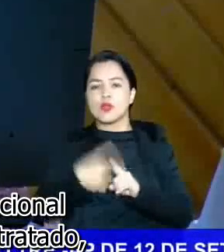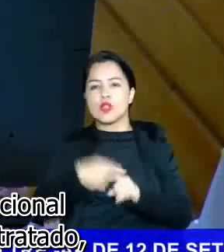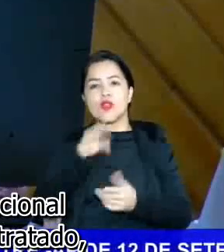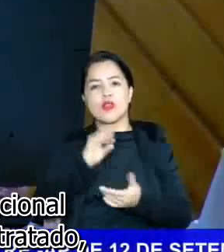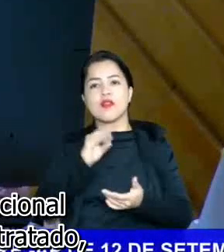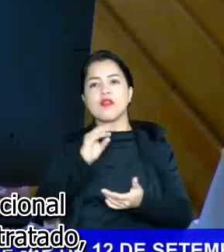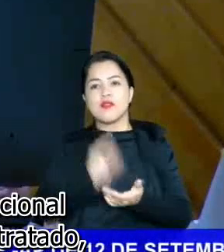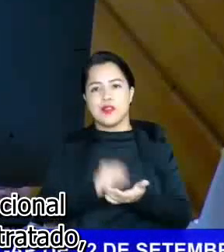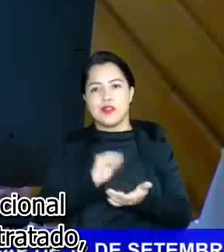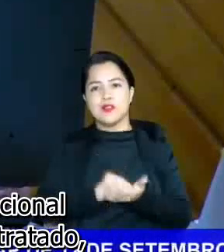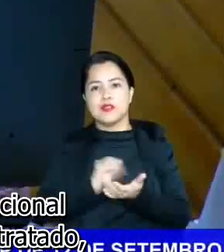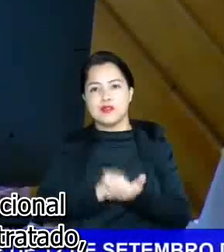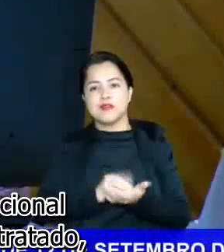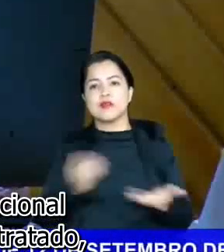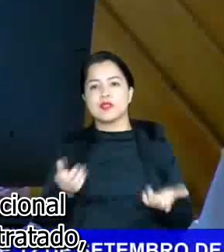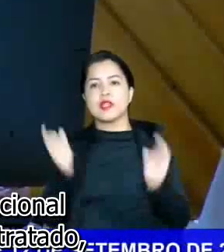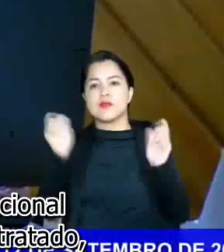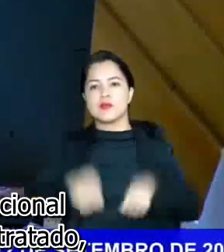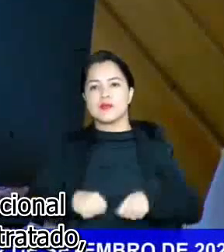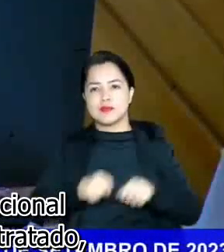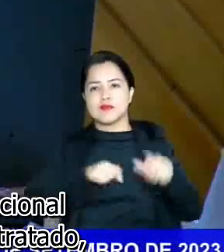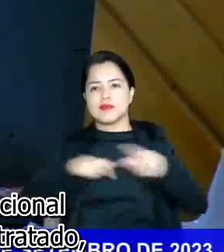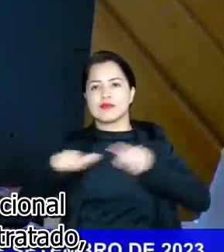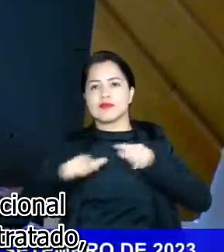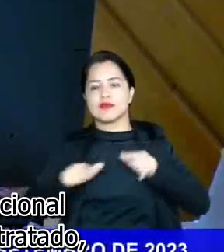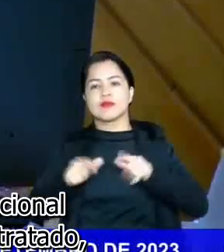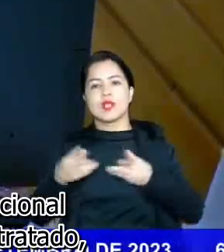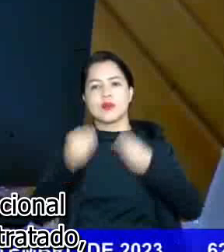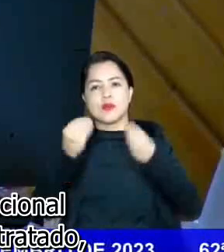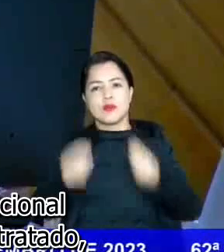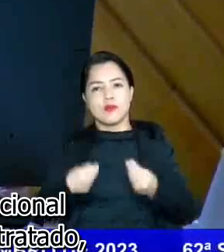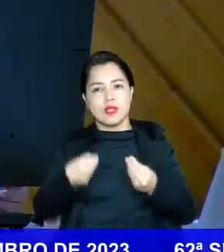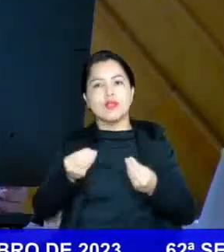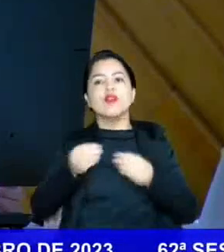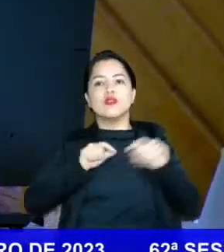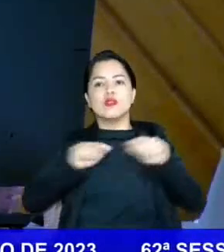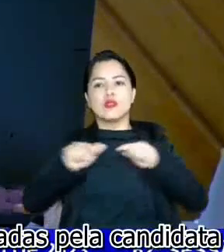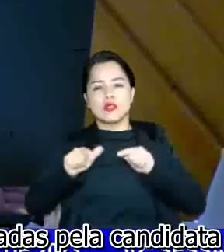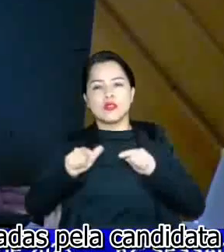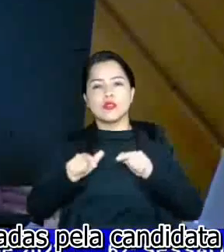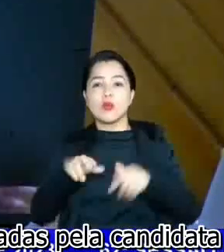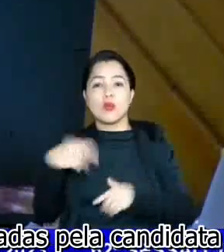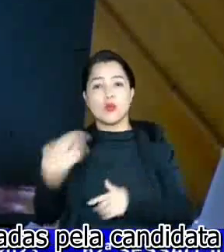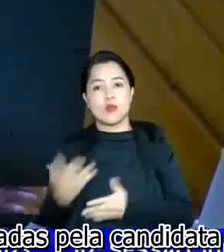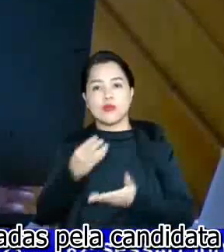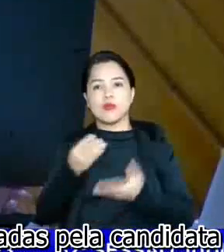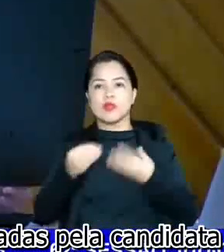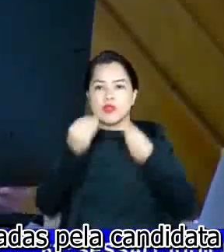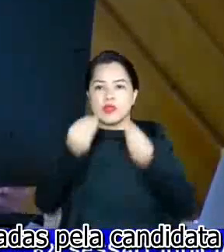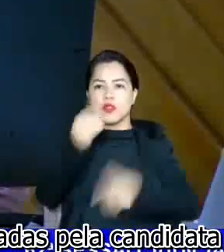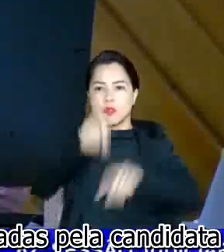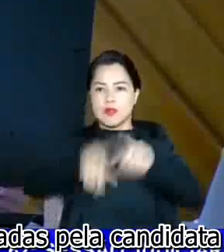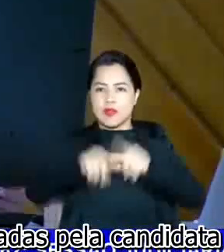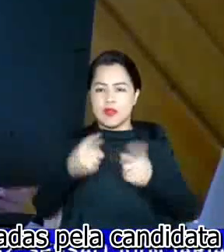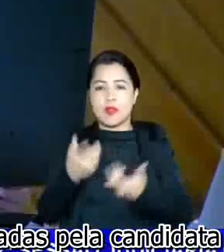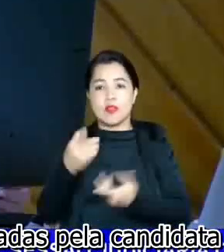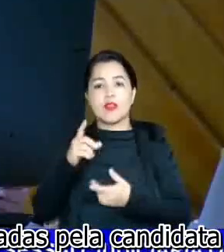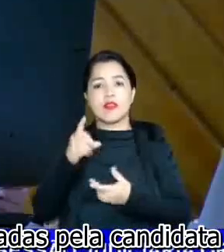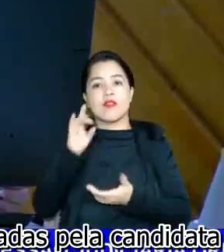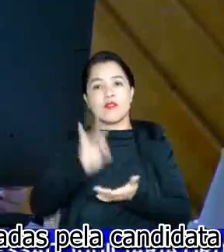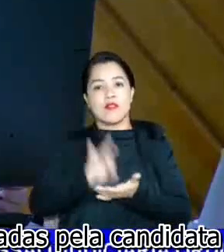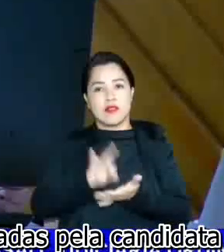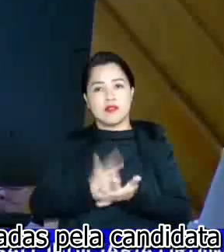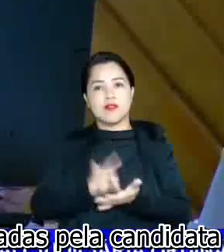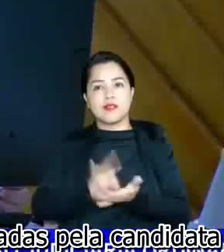capacidade operacional para prestar o serviço ou fornecer o material contratado, o que reforça a falta de confiabilidade das